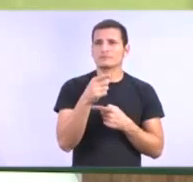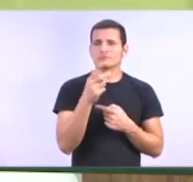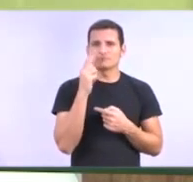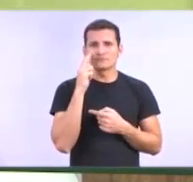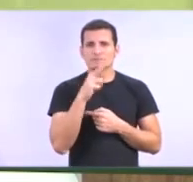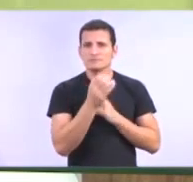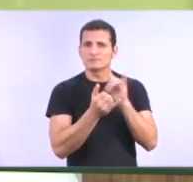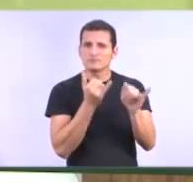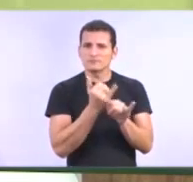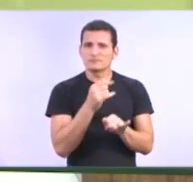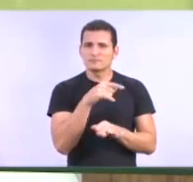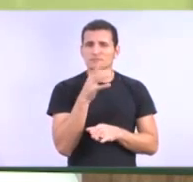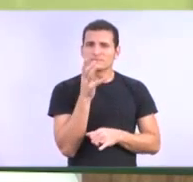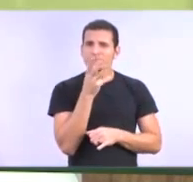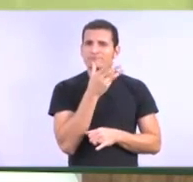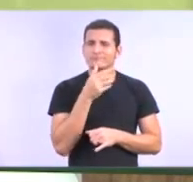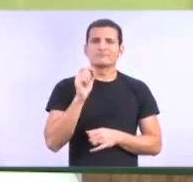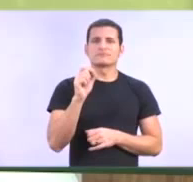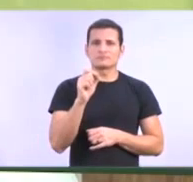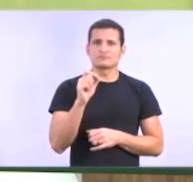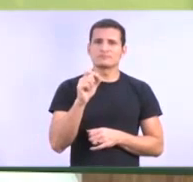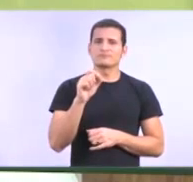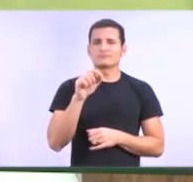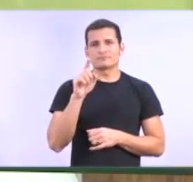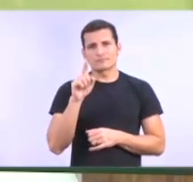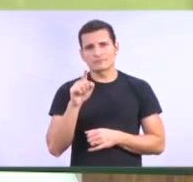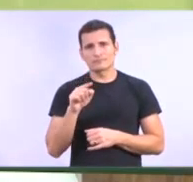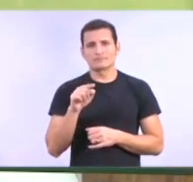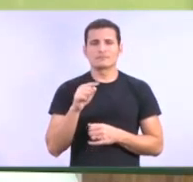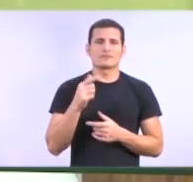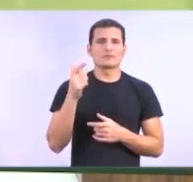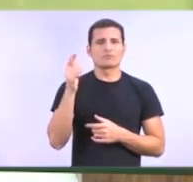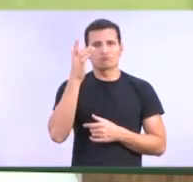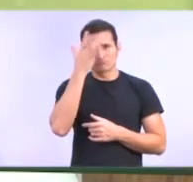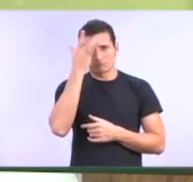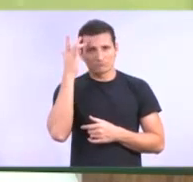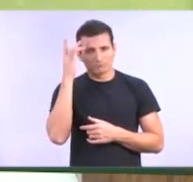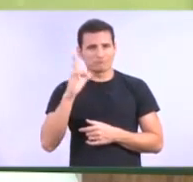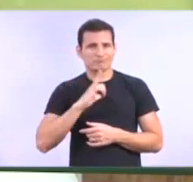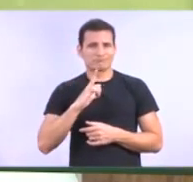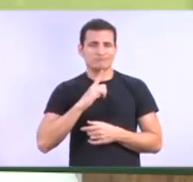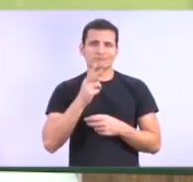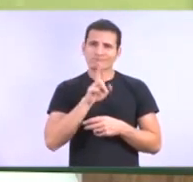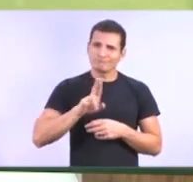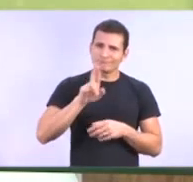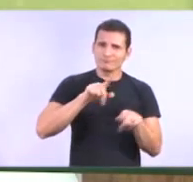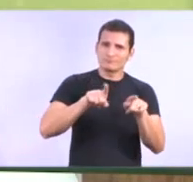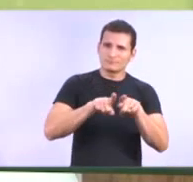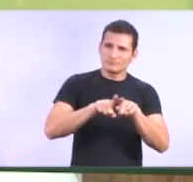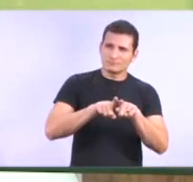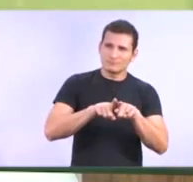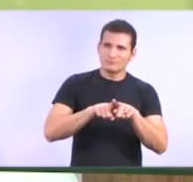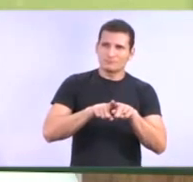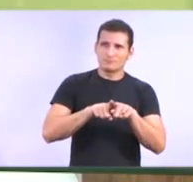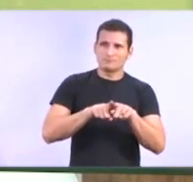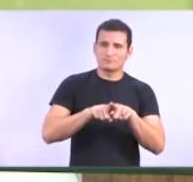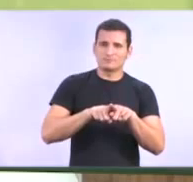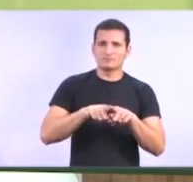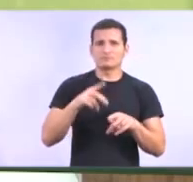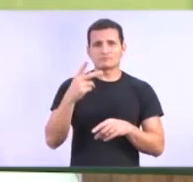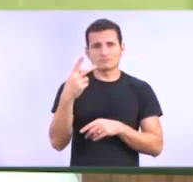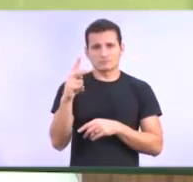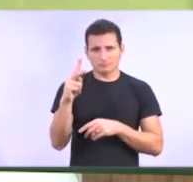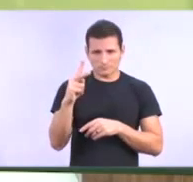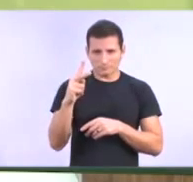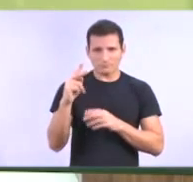internet começa a ficar lenta. O que é isso? Alguém mais está usando com você, né? Ou tem outra pessoa com você, ou então seu vizinho está